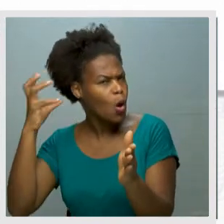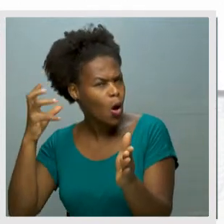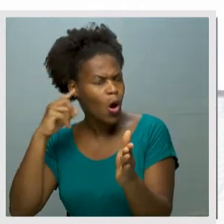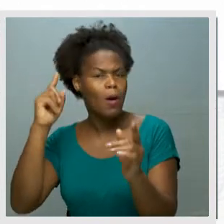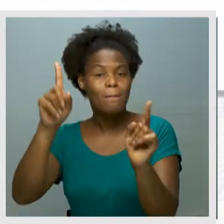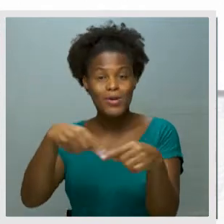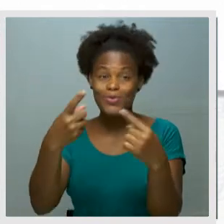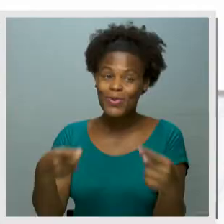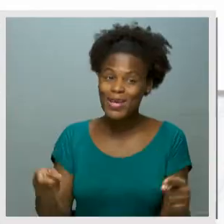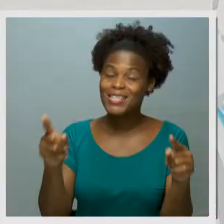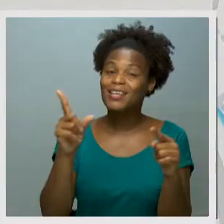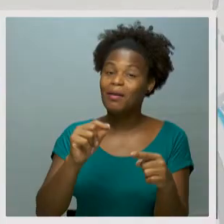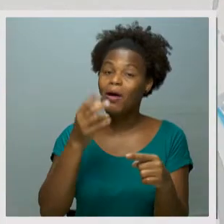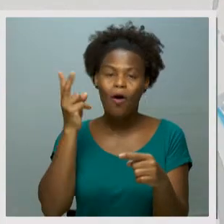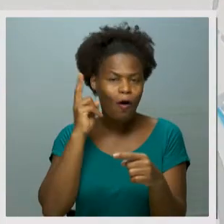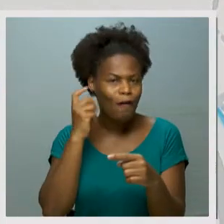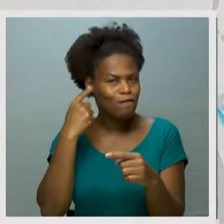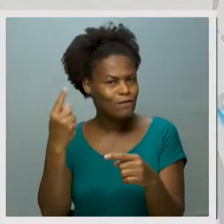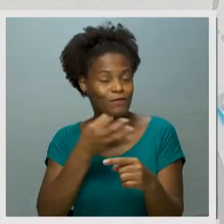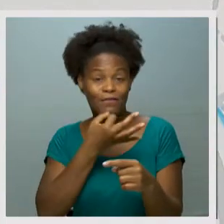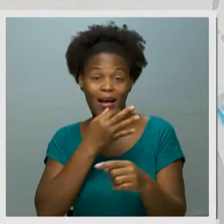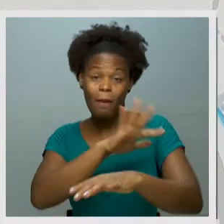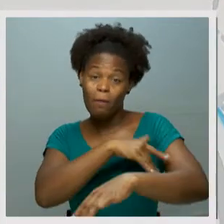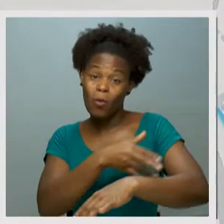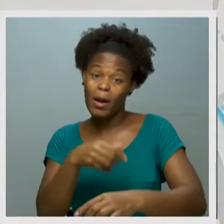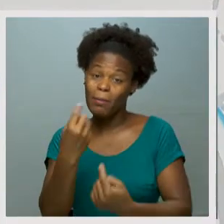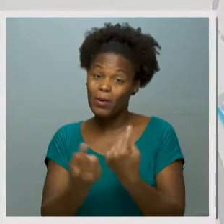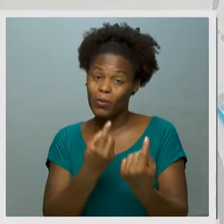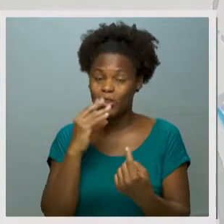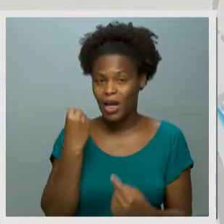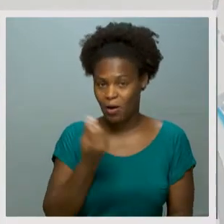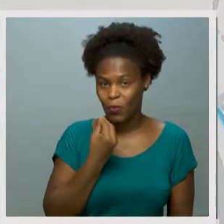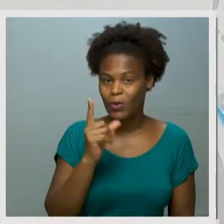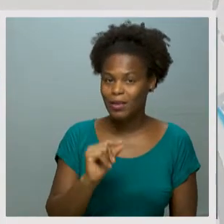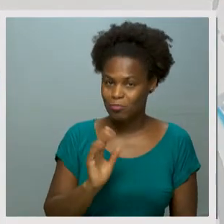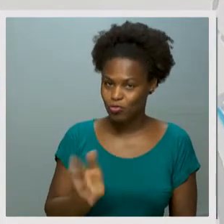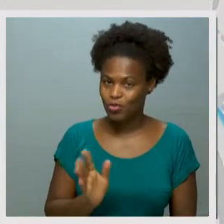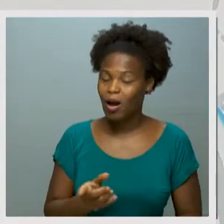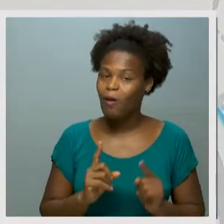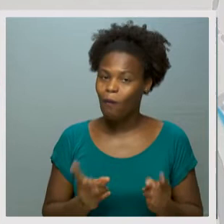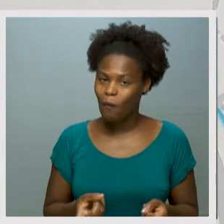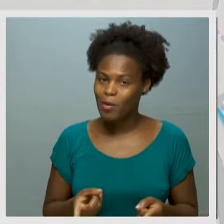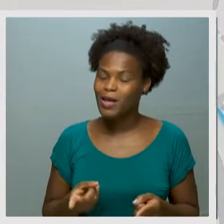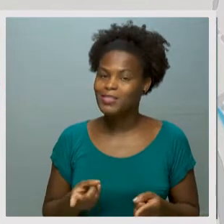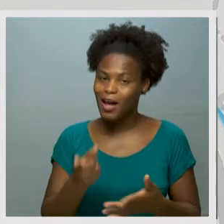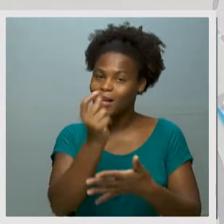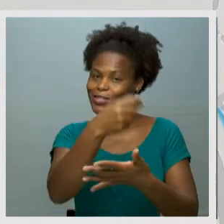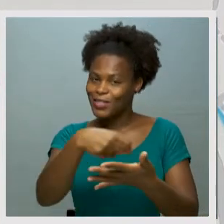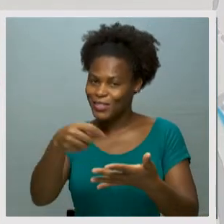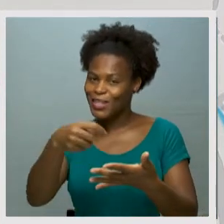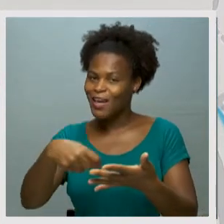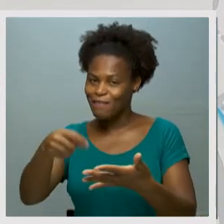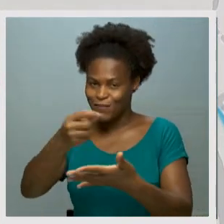musicalidade, etc. Também já ouviram falar de poemas e há alguns alunos que já começaram essa aventura da